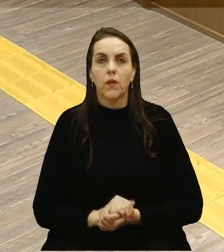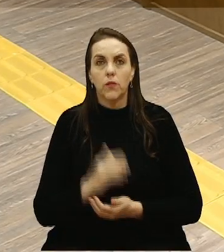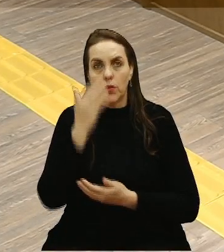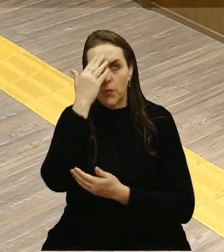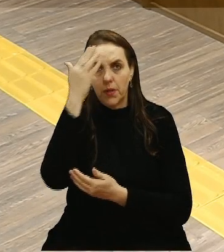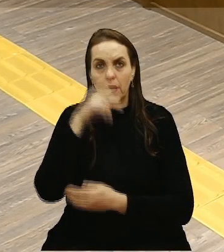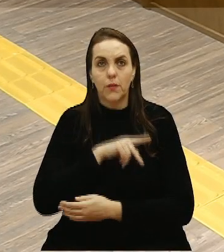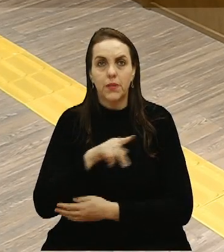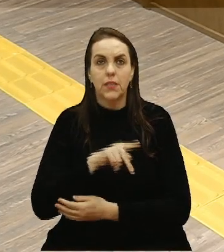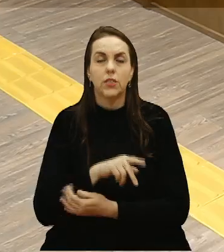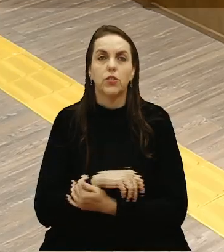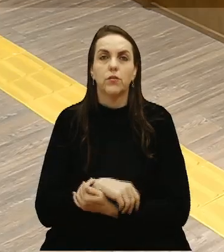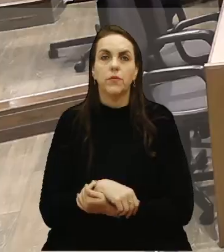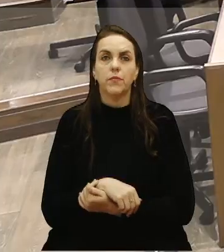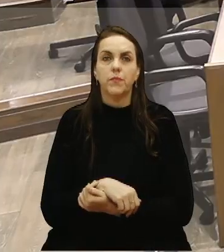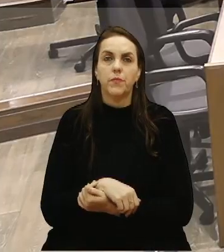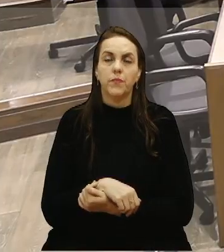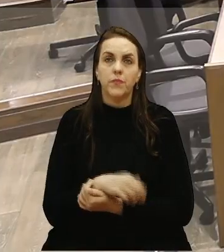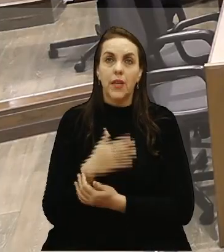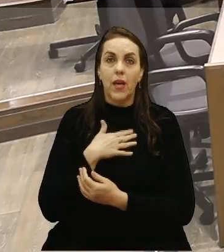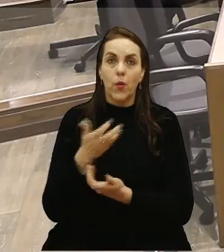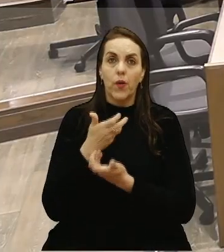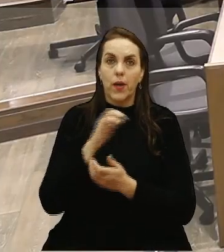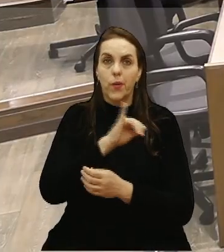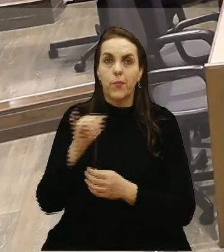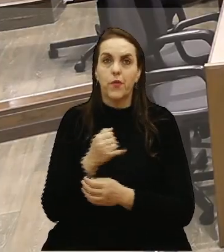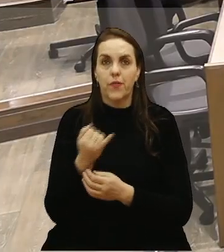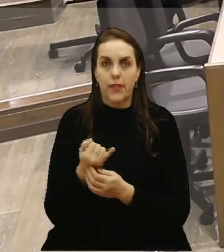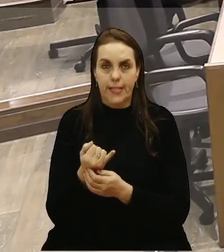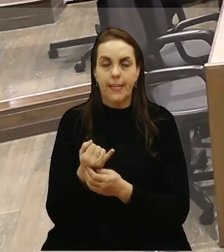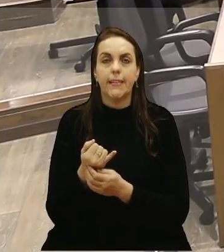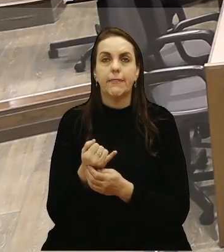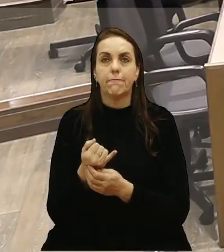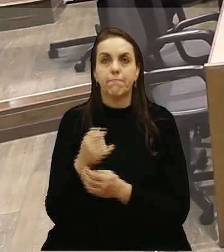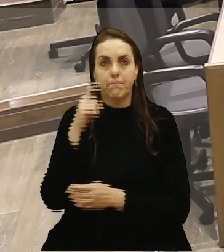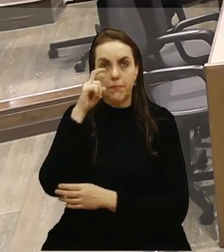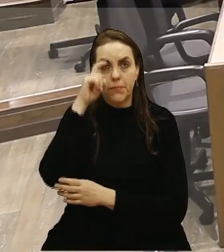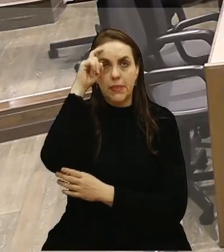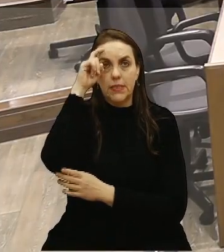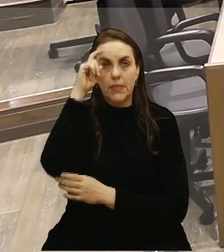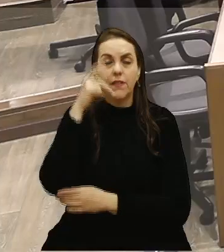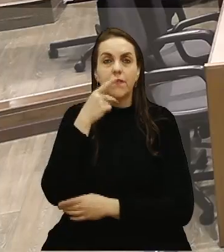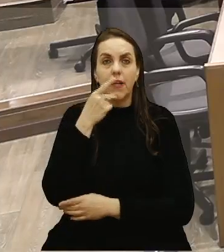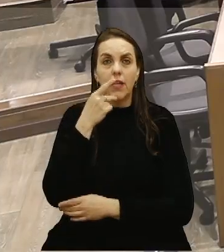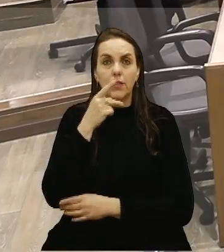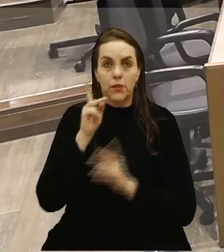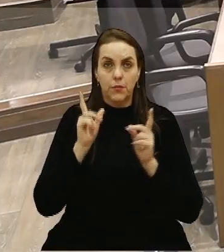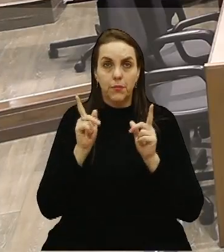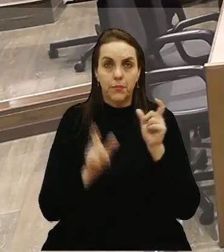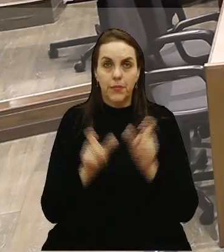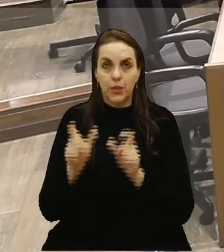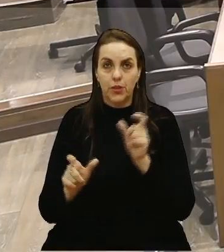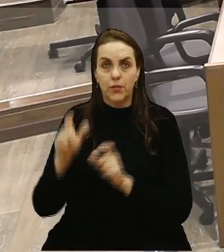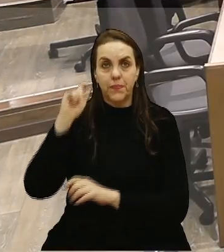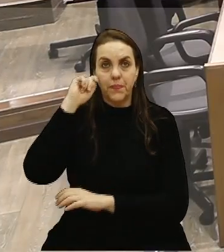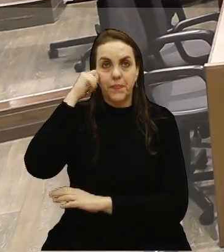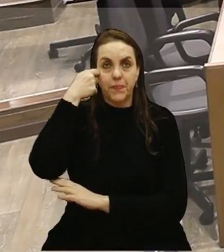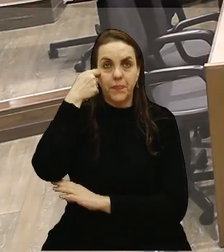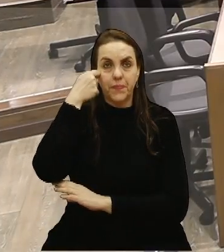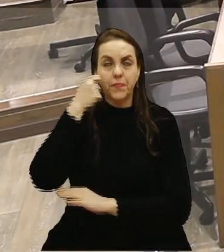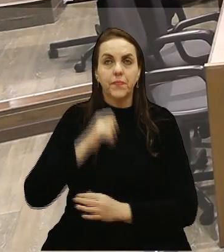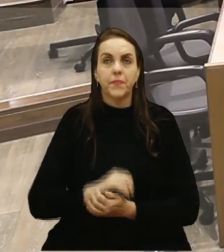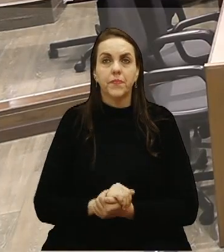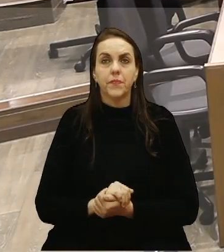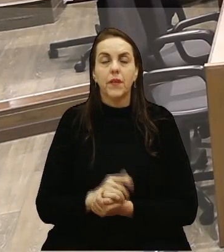Obrigado, presidente. Eu quero aproveitar, Bizi, falando em negros, né? Nós temos